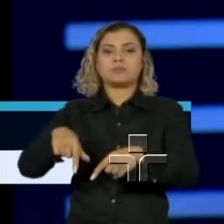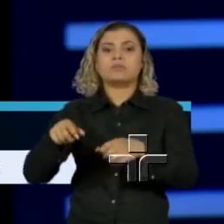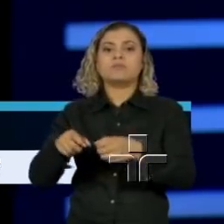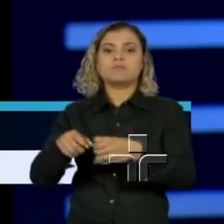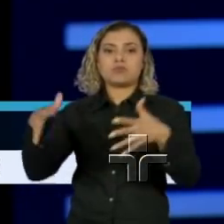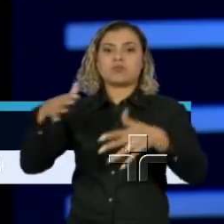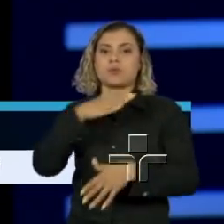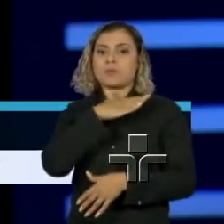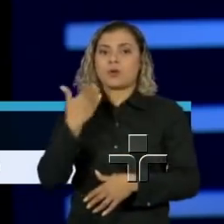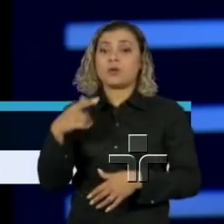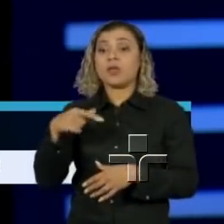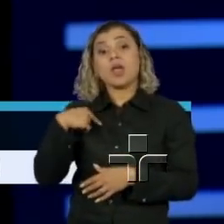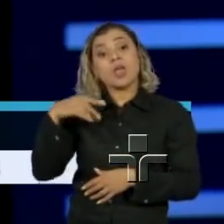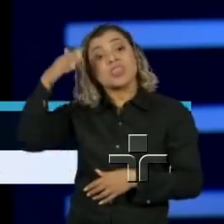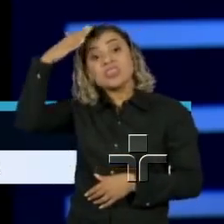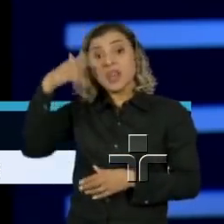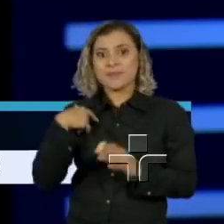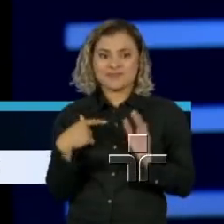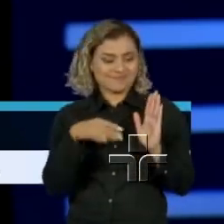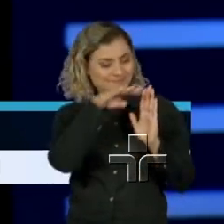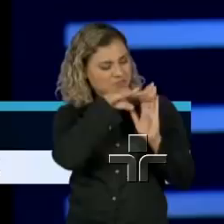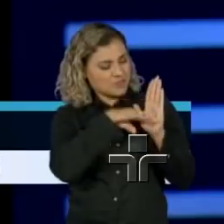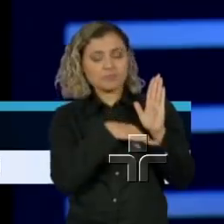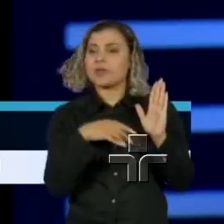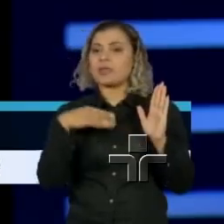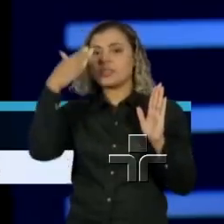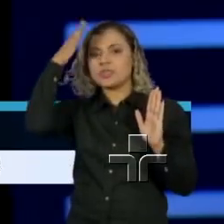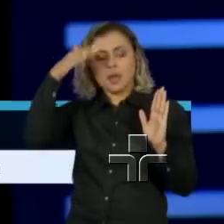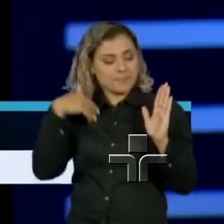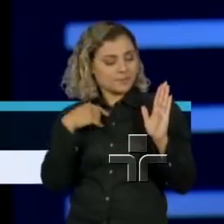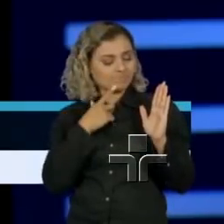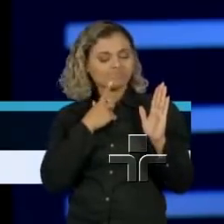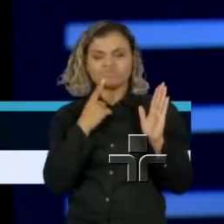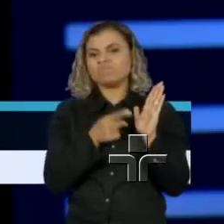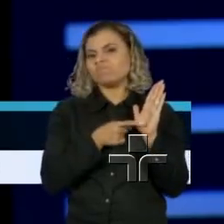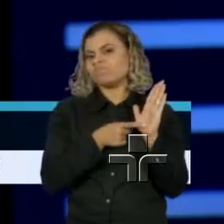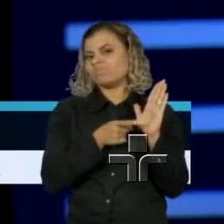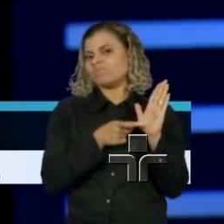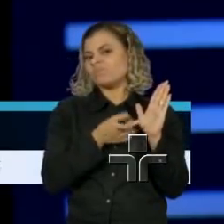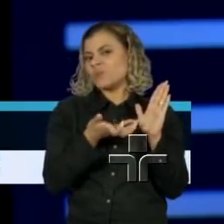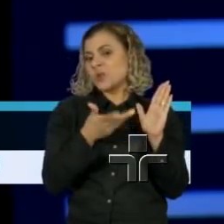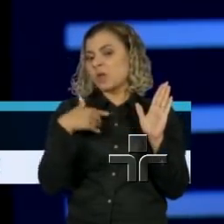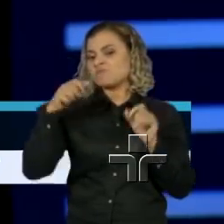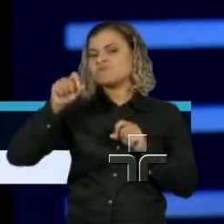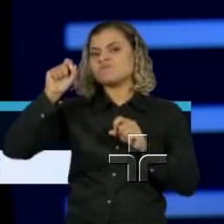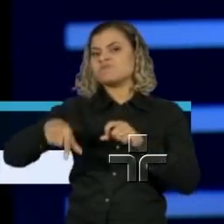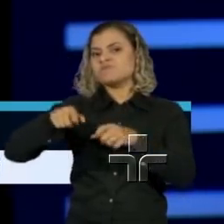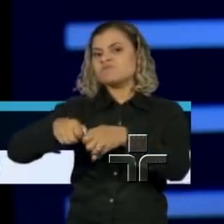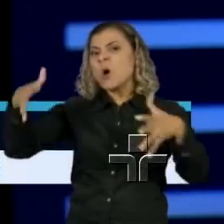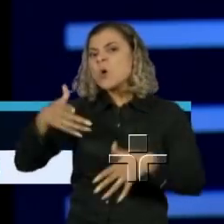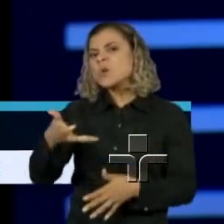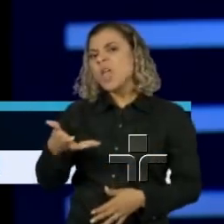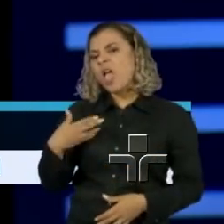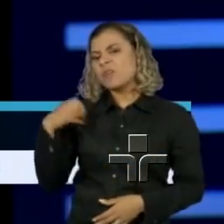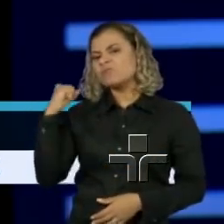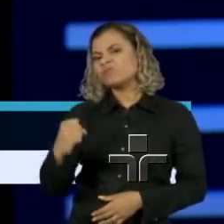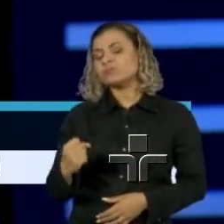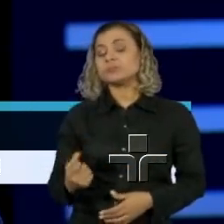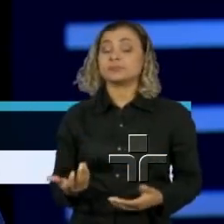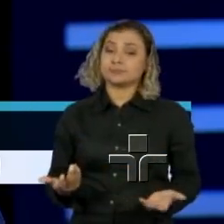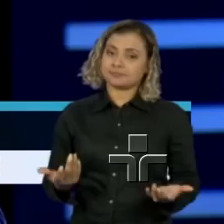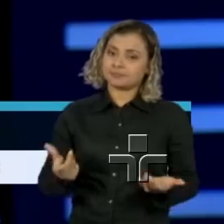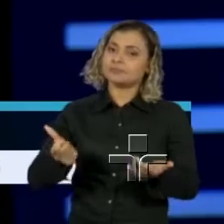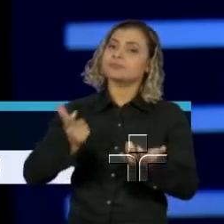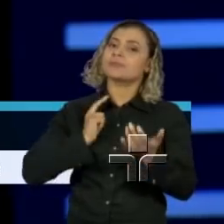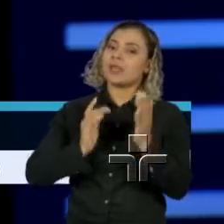escolheu justamente a última. Ao escolher isso, ele certamente deve ter os seus conselheiros, e os tem, né? Membros permanentes